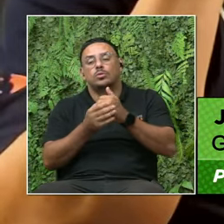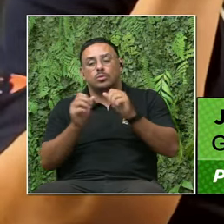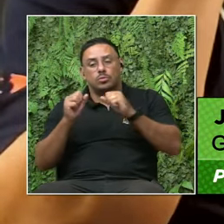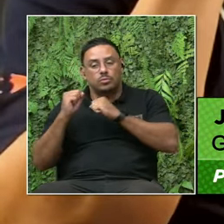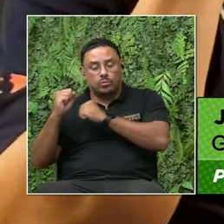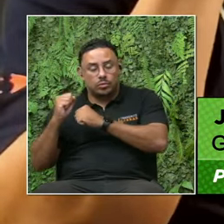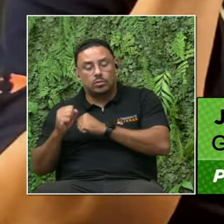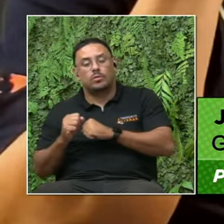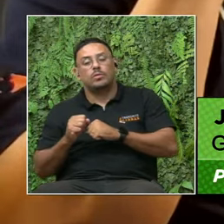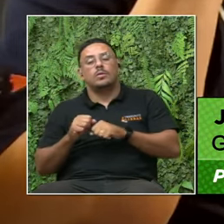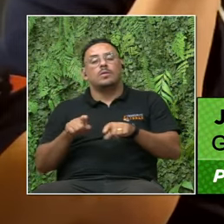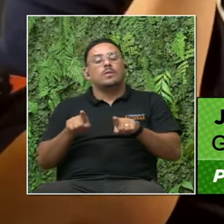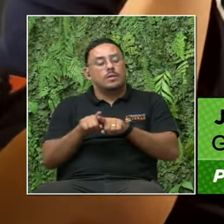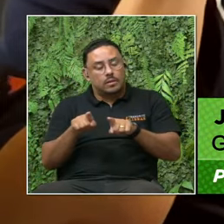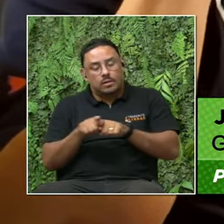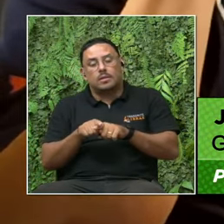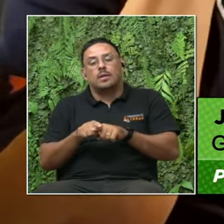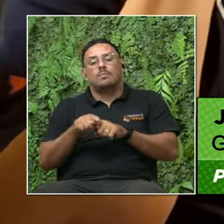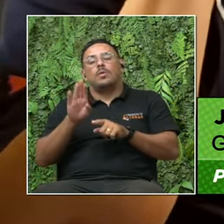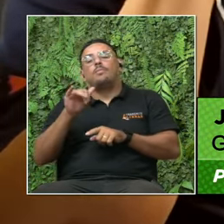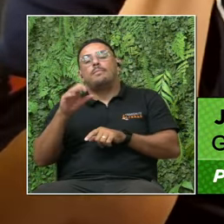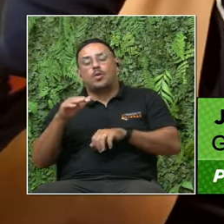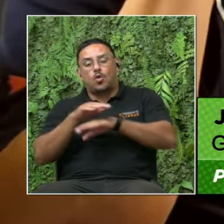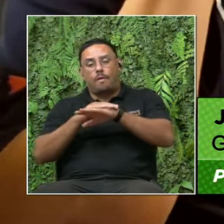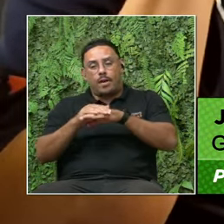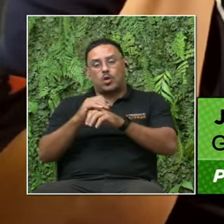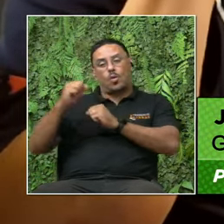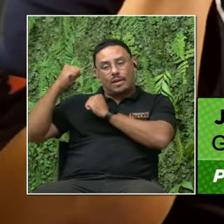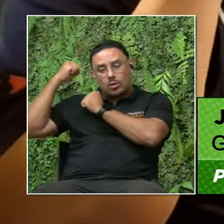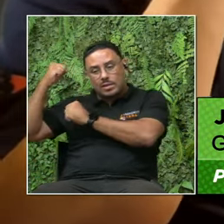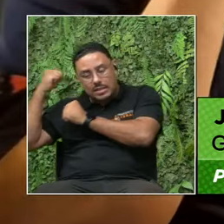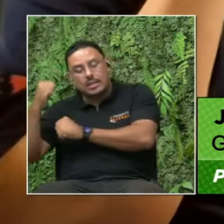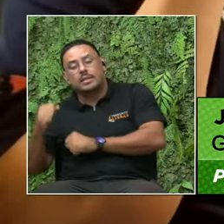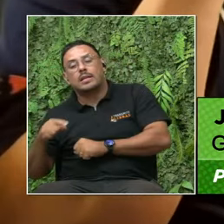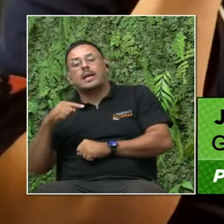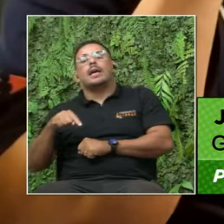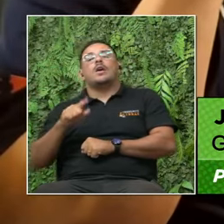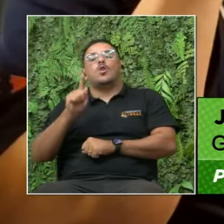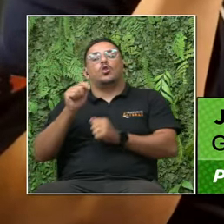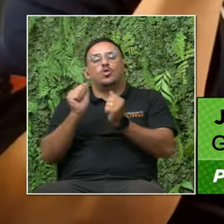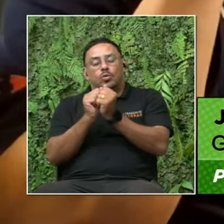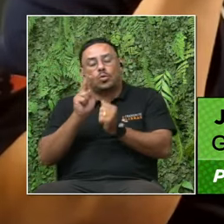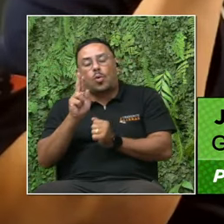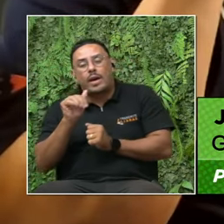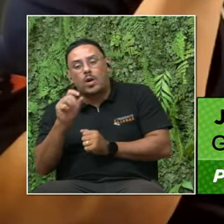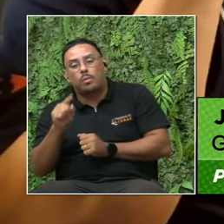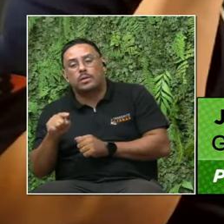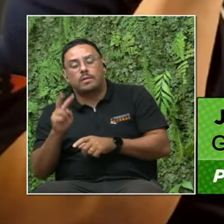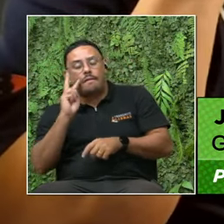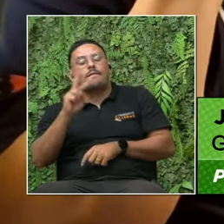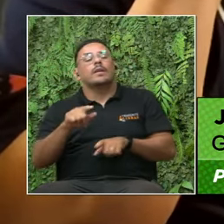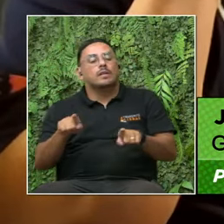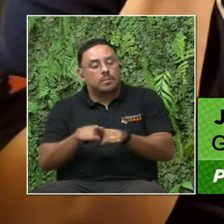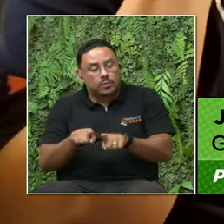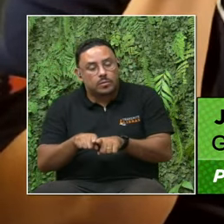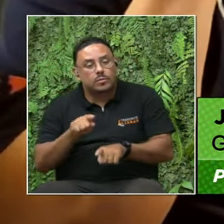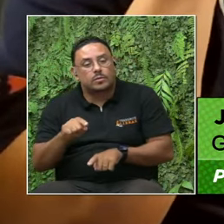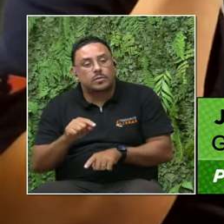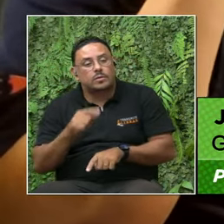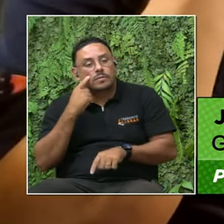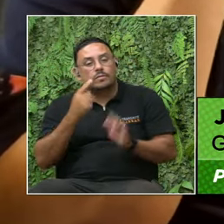o Bibico né conversando com a torcida eu e o Gilbert já vimos aqui né o Adroaldo também né